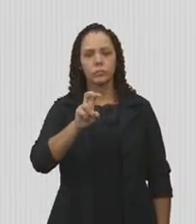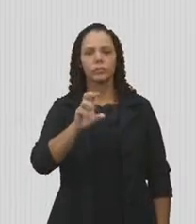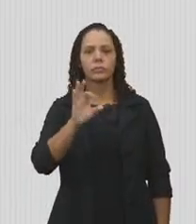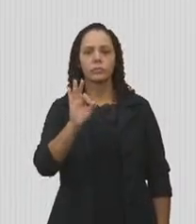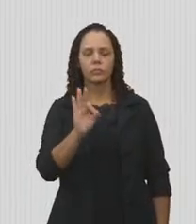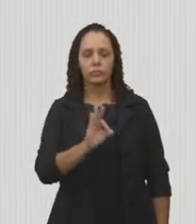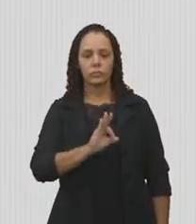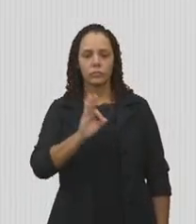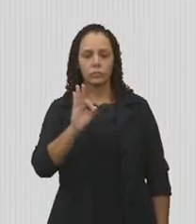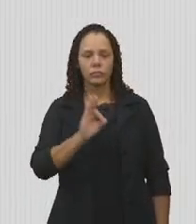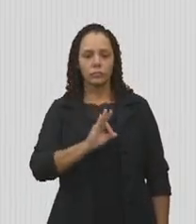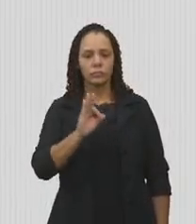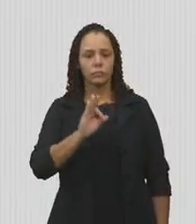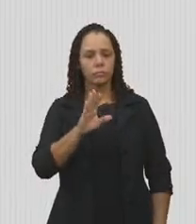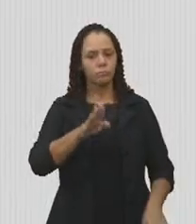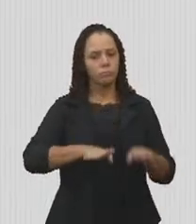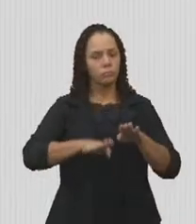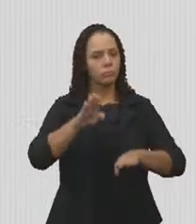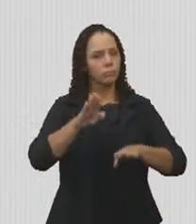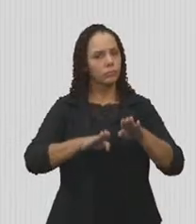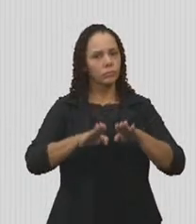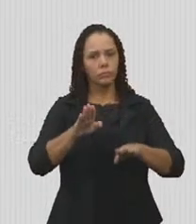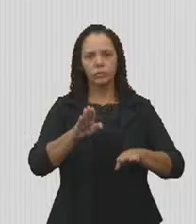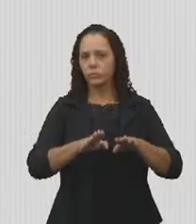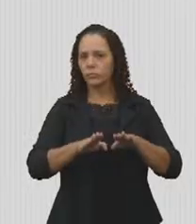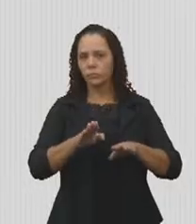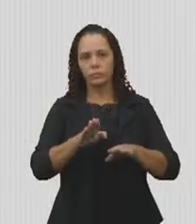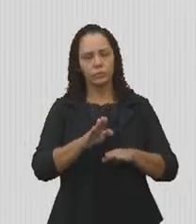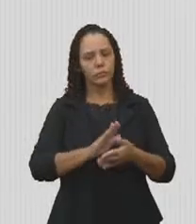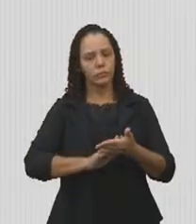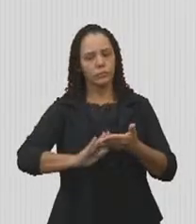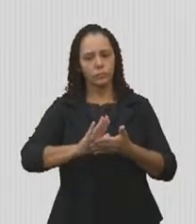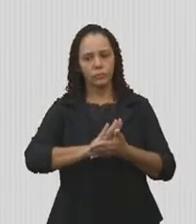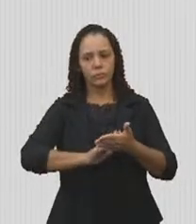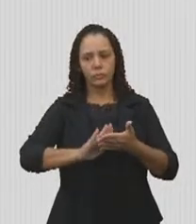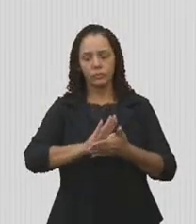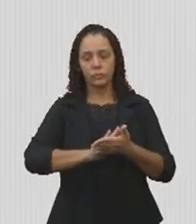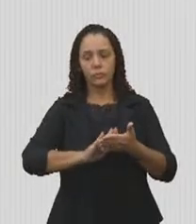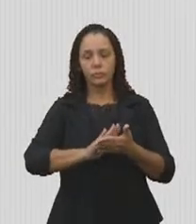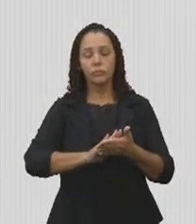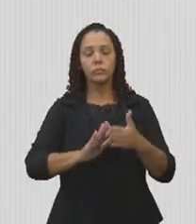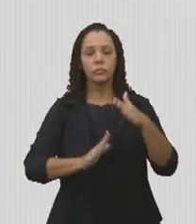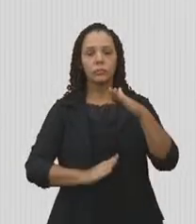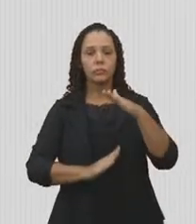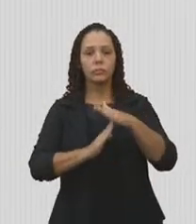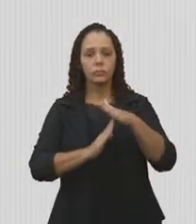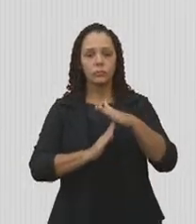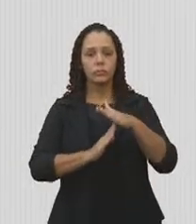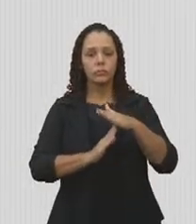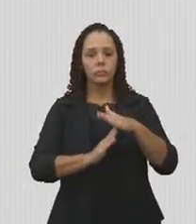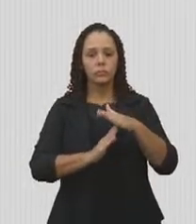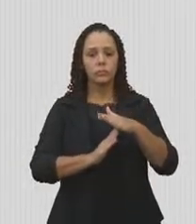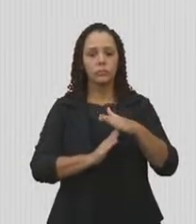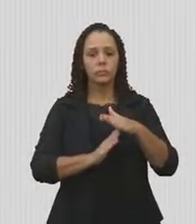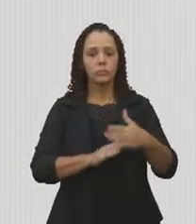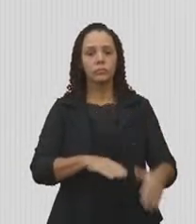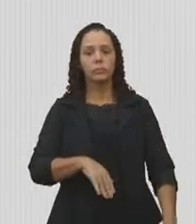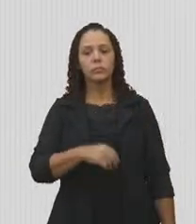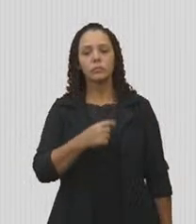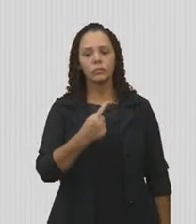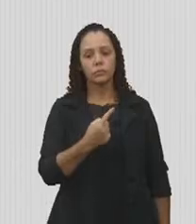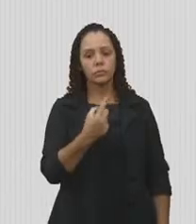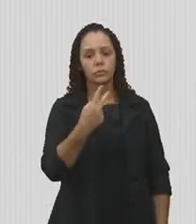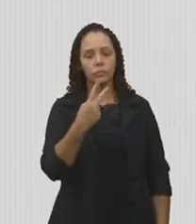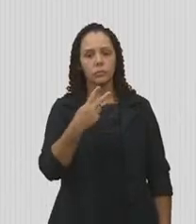59,5%, não variou ao longo dos últimos anos. Ela tem um limite previsto na LRF de